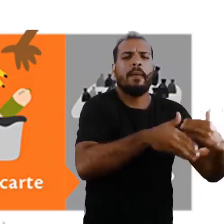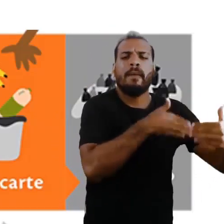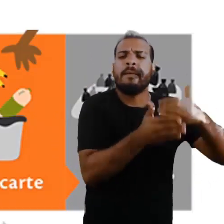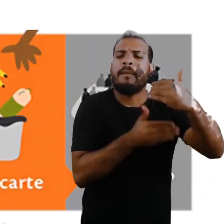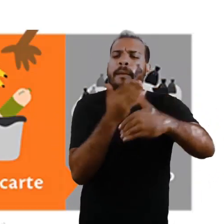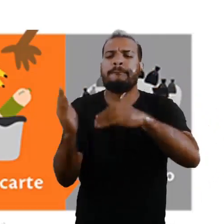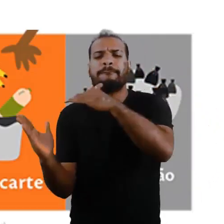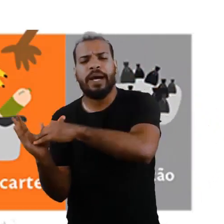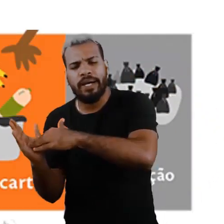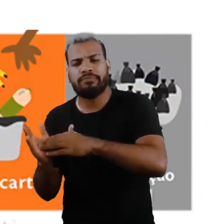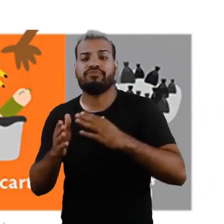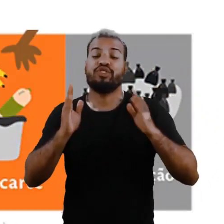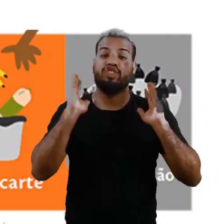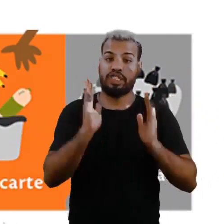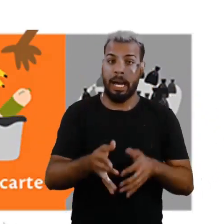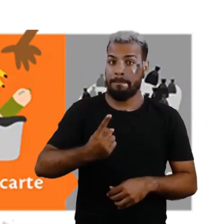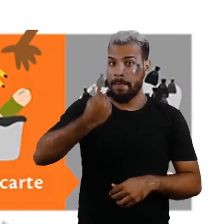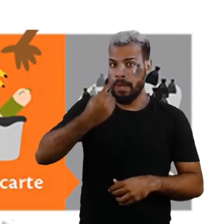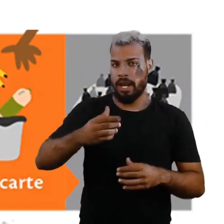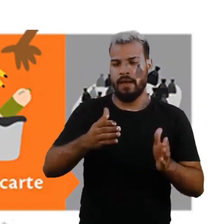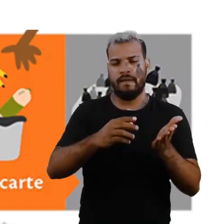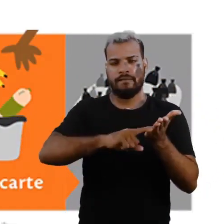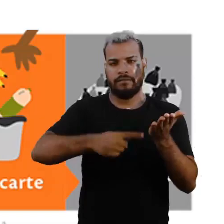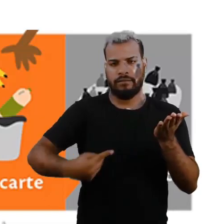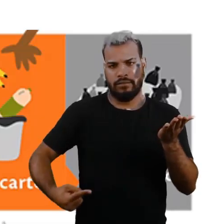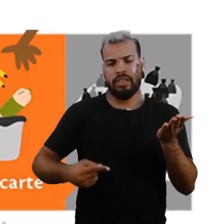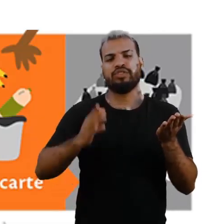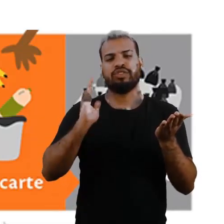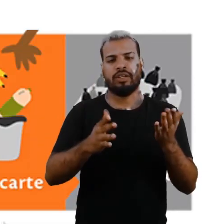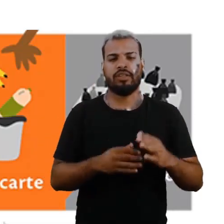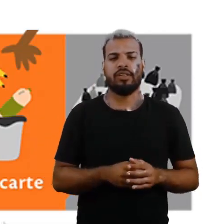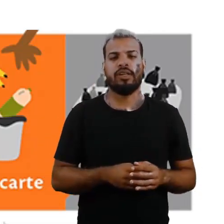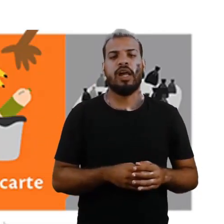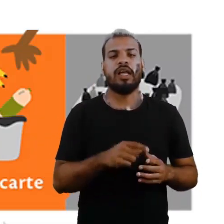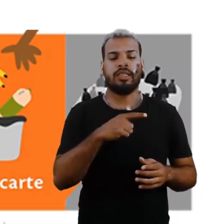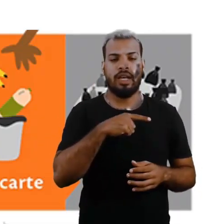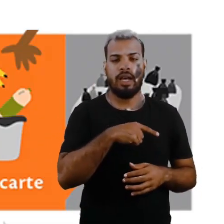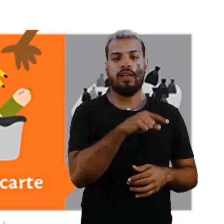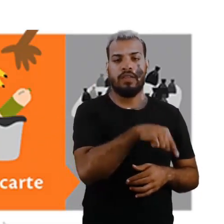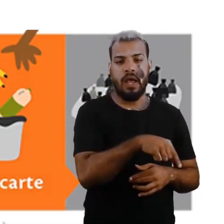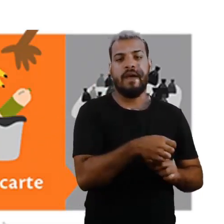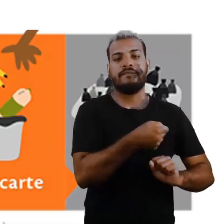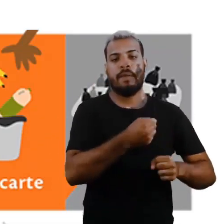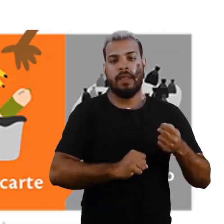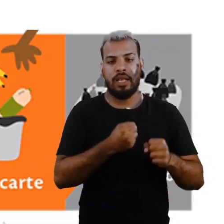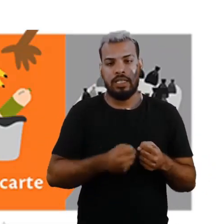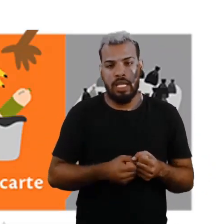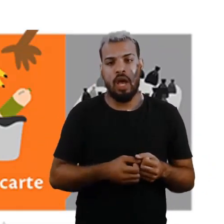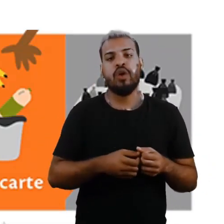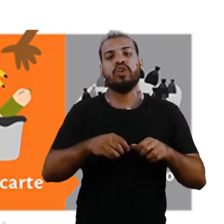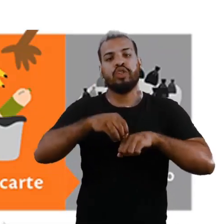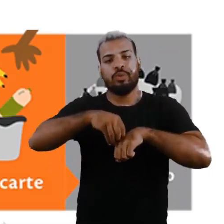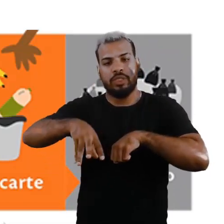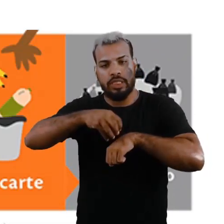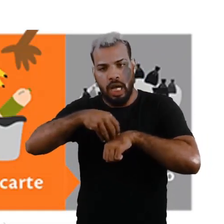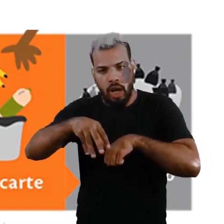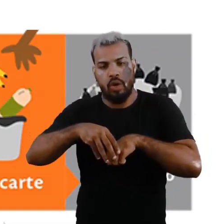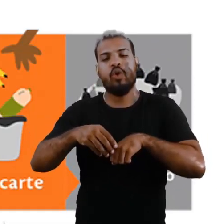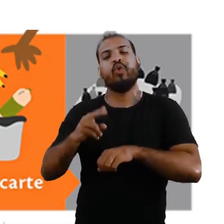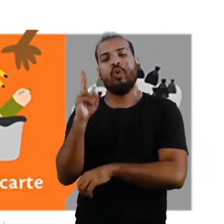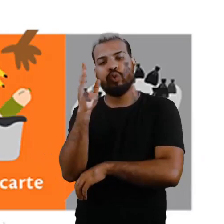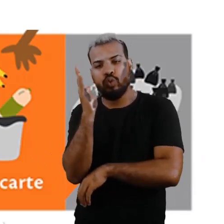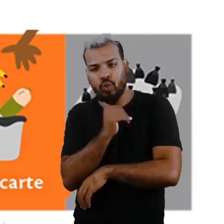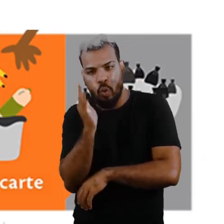economia linear, né? A gente já viu lá no primeiro fascículo que é um processo de extração, fabricação, né, a manufatura, um